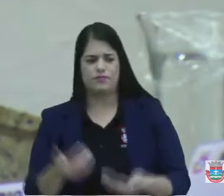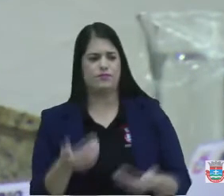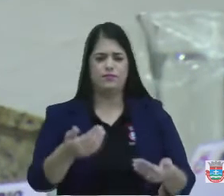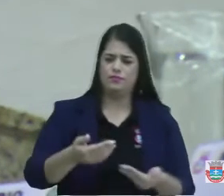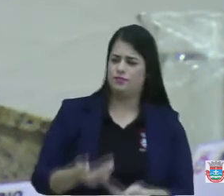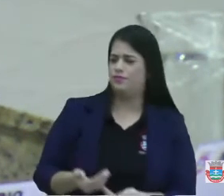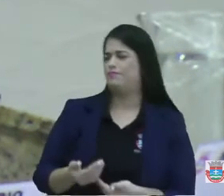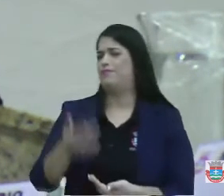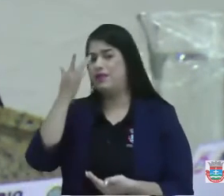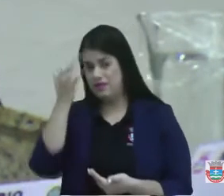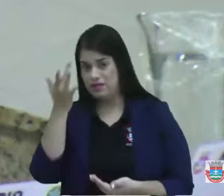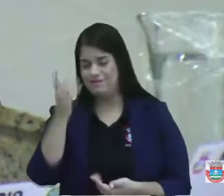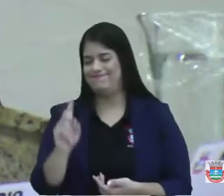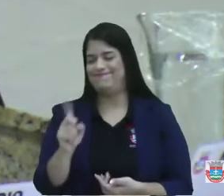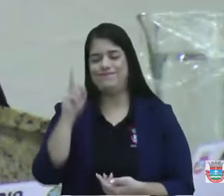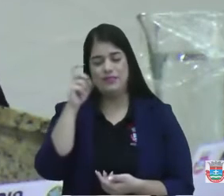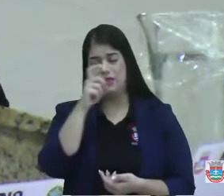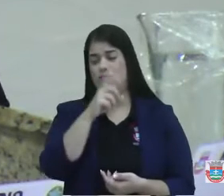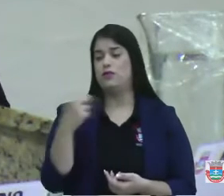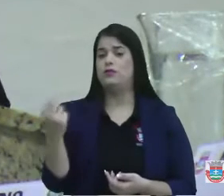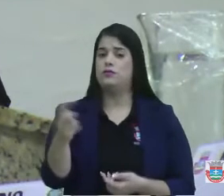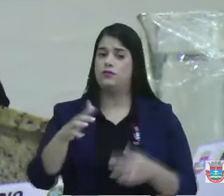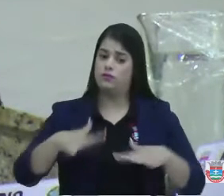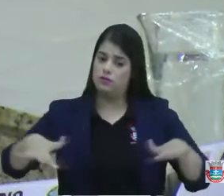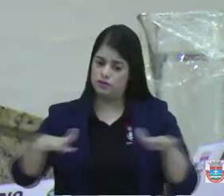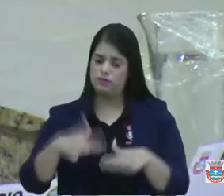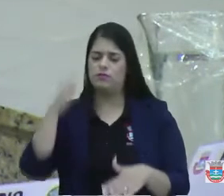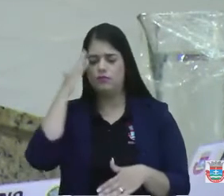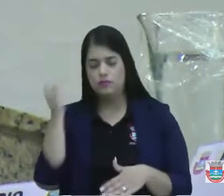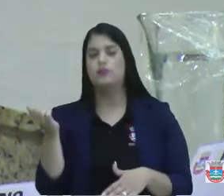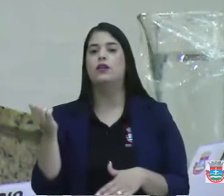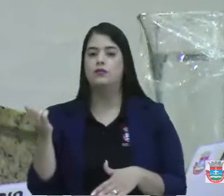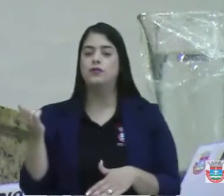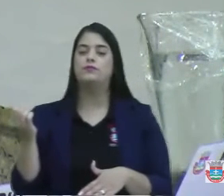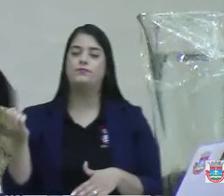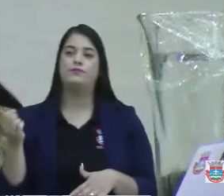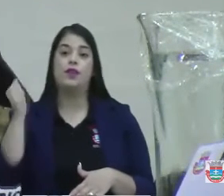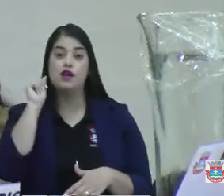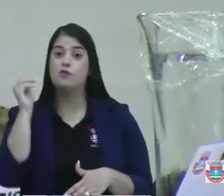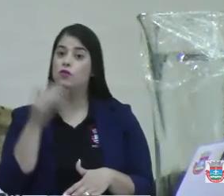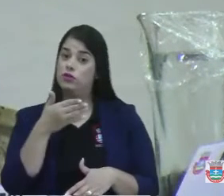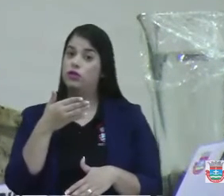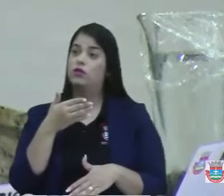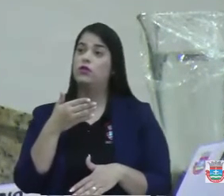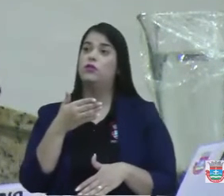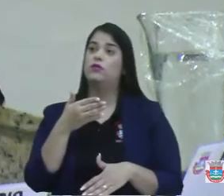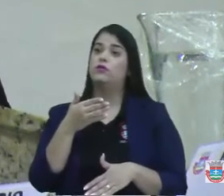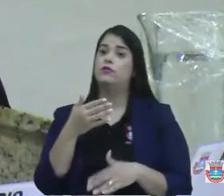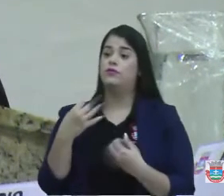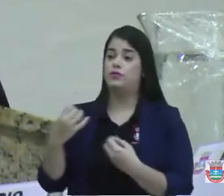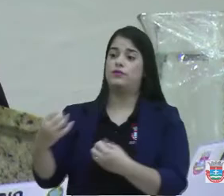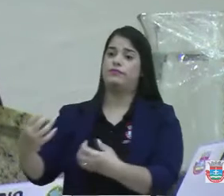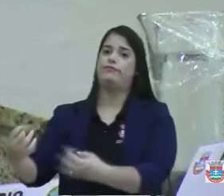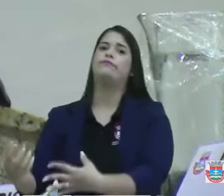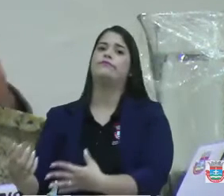e não é fácil todos nós aqui sabemos disso e com ele por esse motivo está sendo deslocado médico para fazer o atendimento